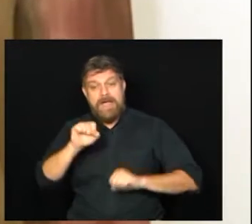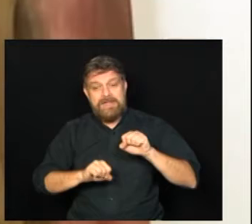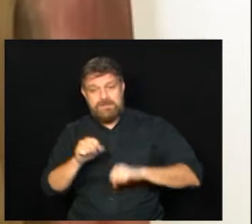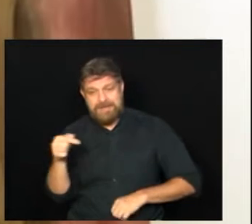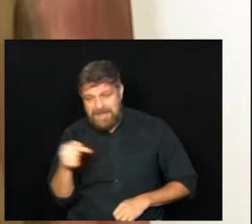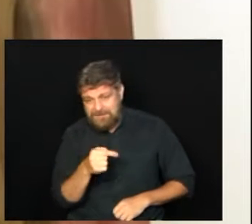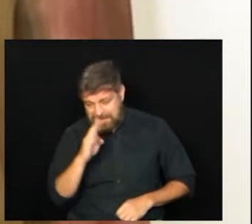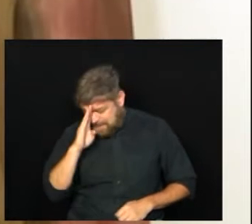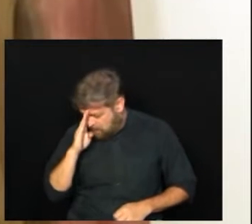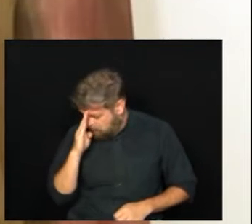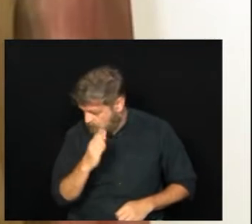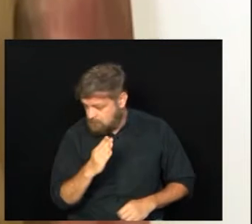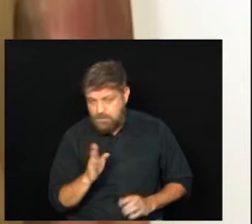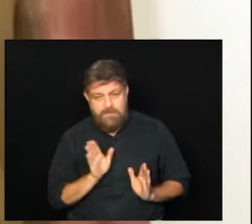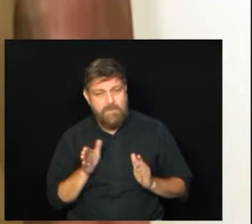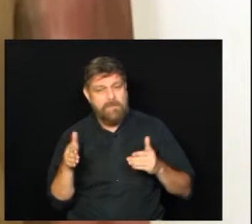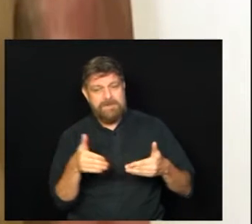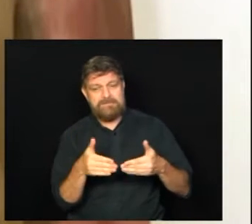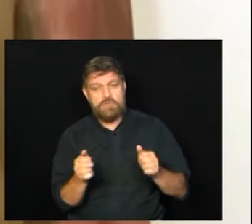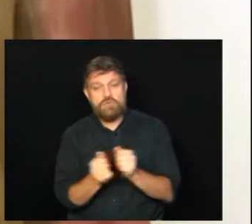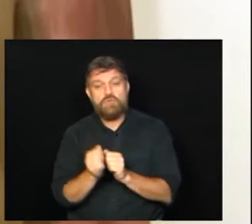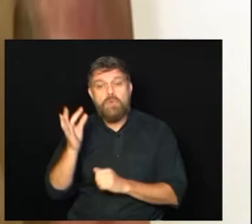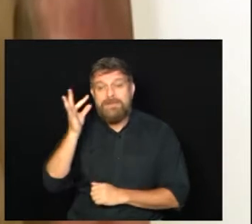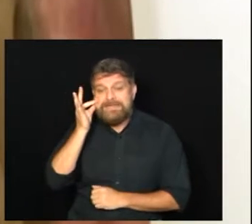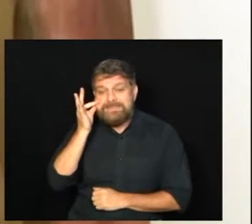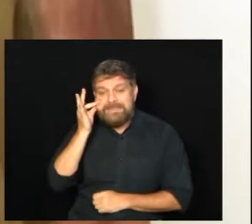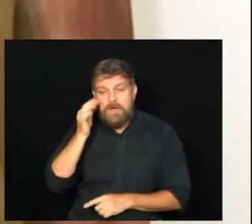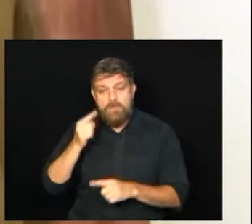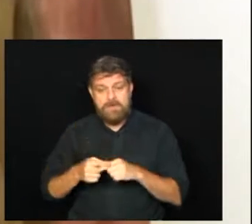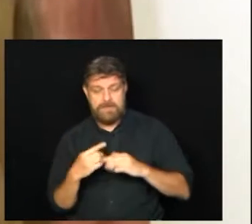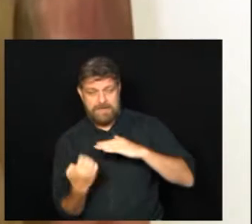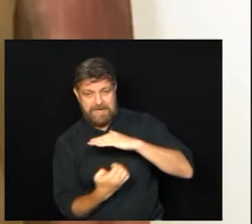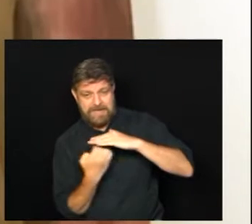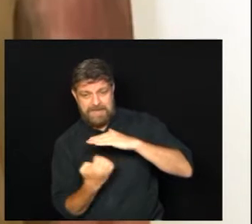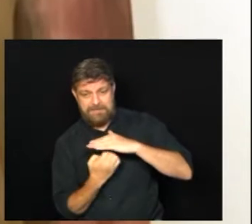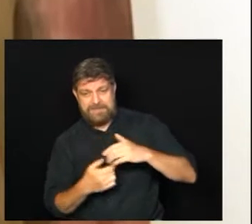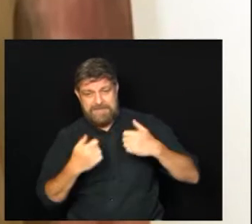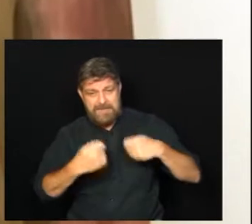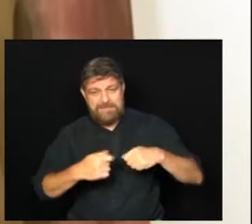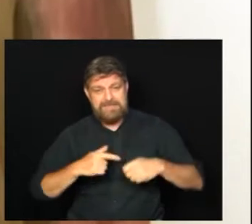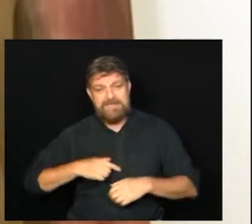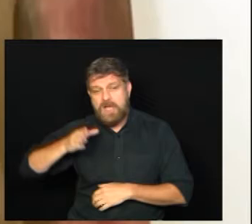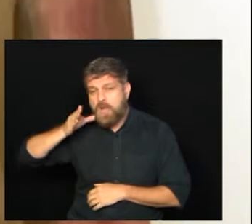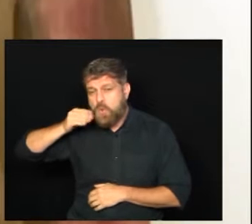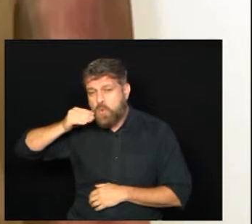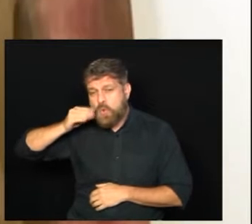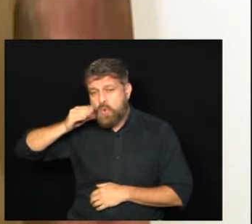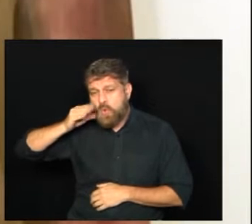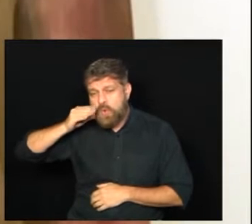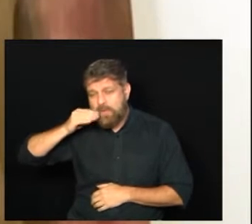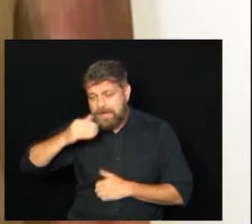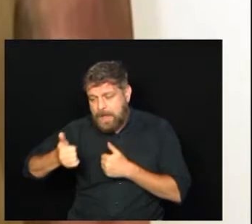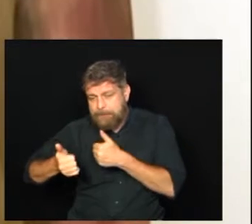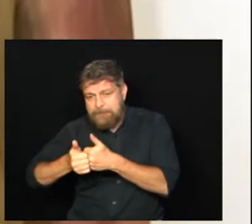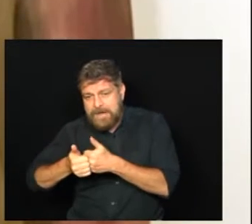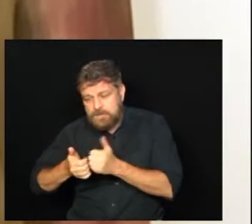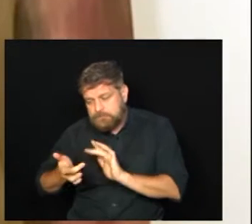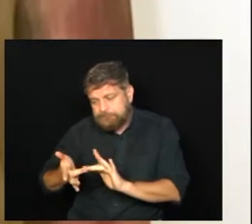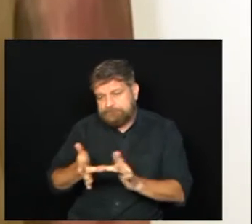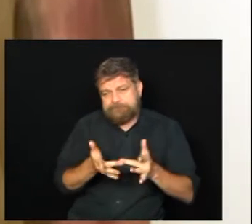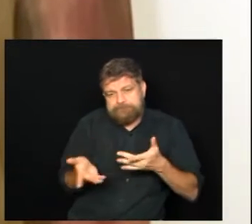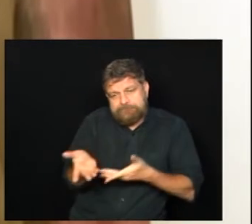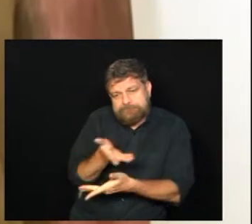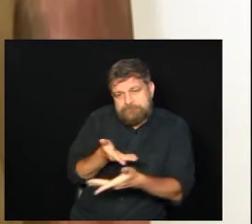principal foco juntamente com o presencial, porque as empresas precisam de seus colaboradores perto uns dos outros.